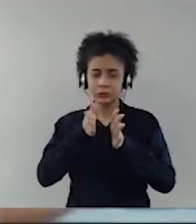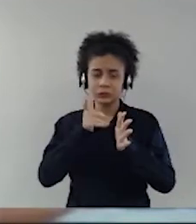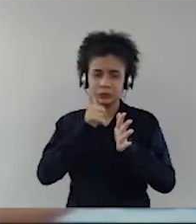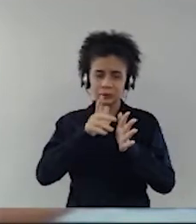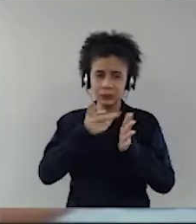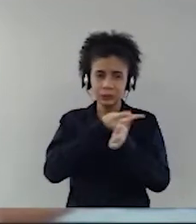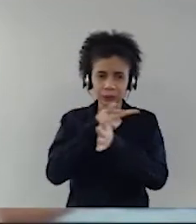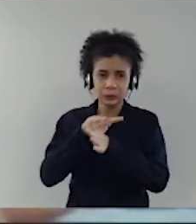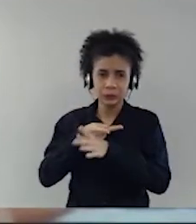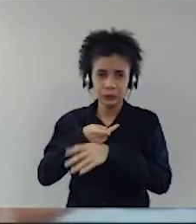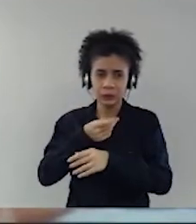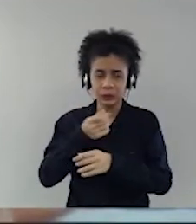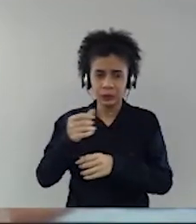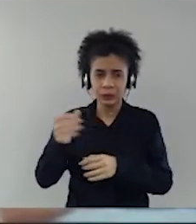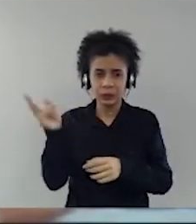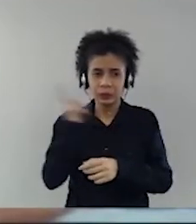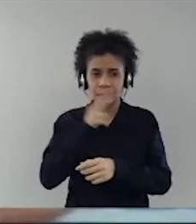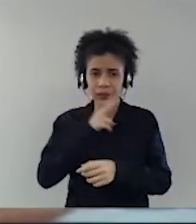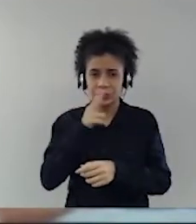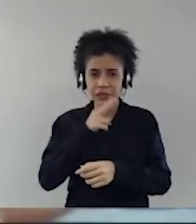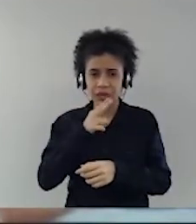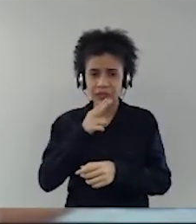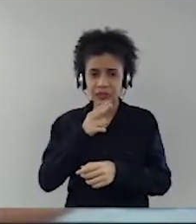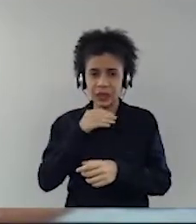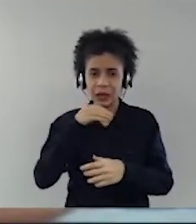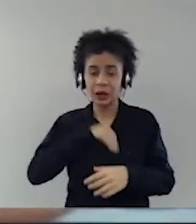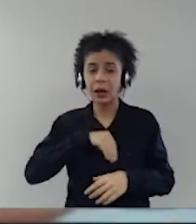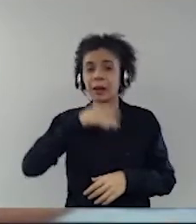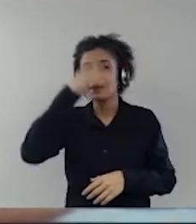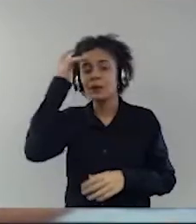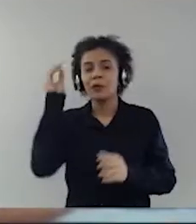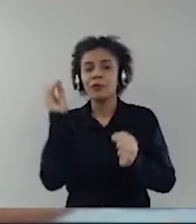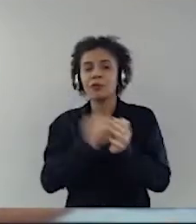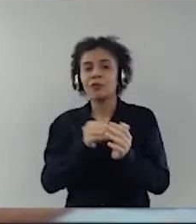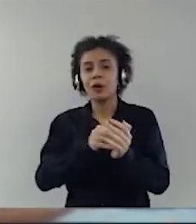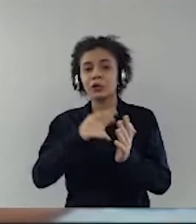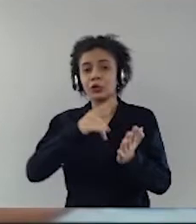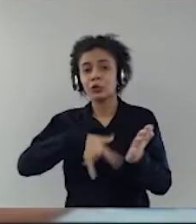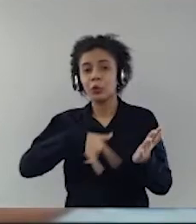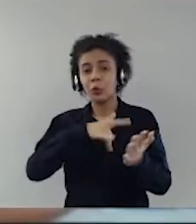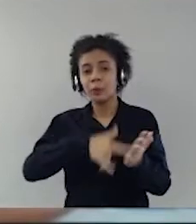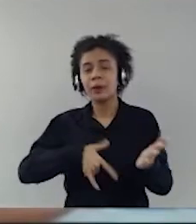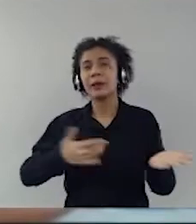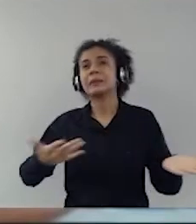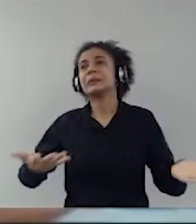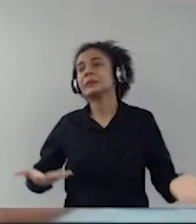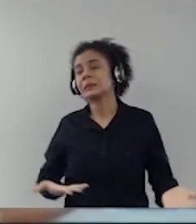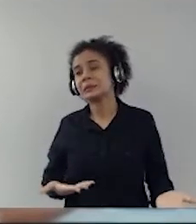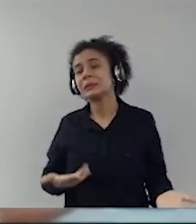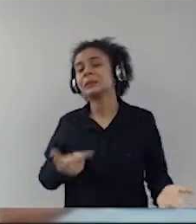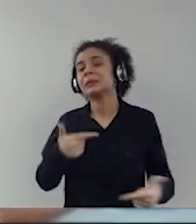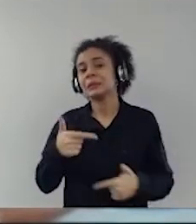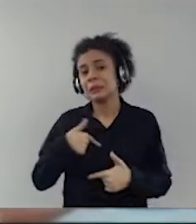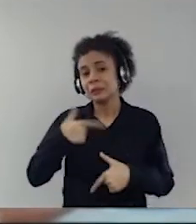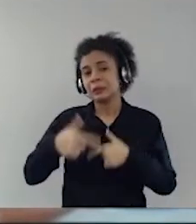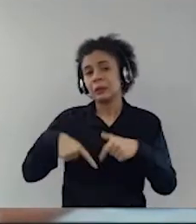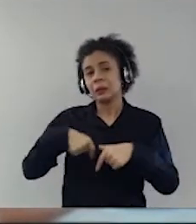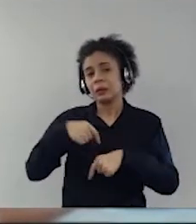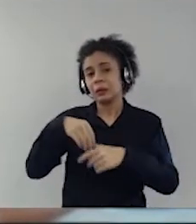acessaram esse auxílio, das que não tinham documentos para acessar. Eu tenho trabalhado no grupo do CNJ